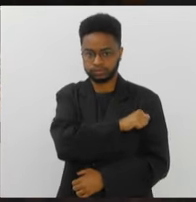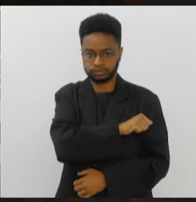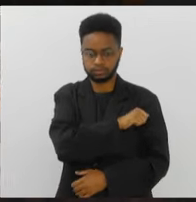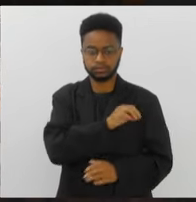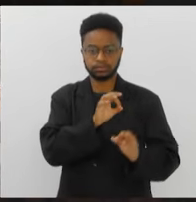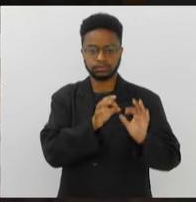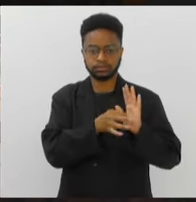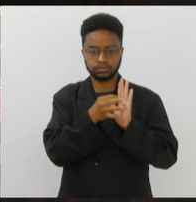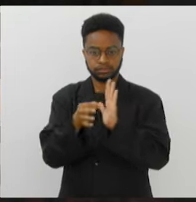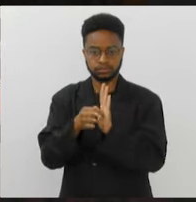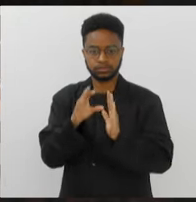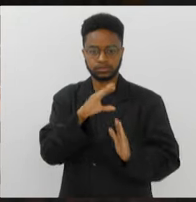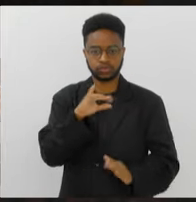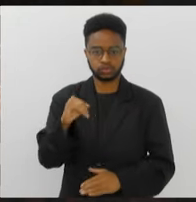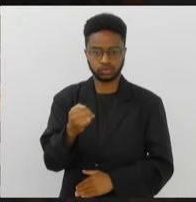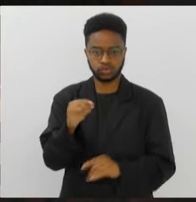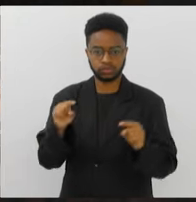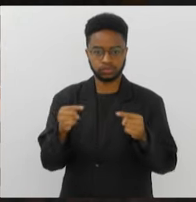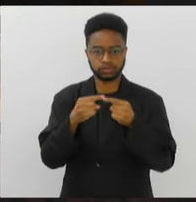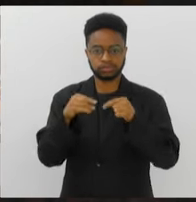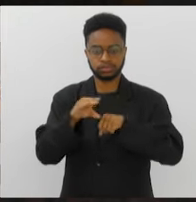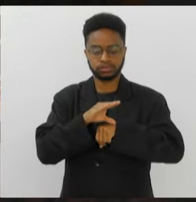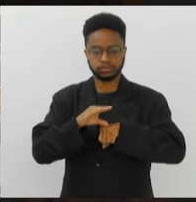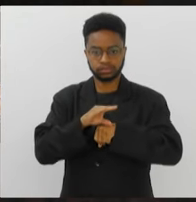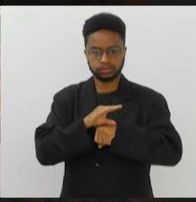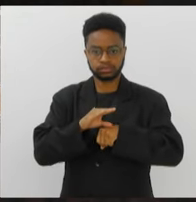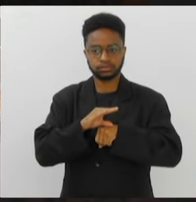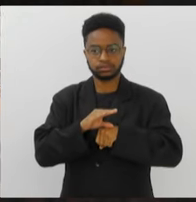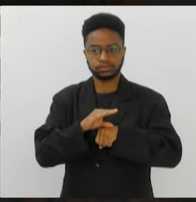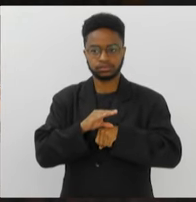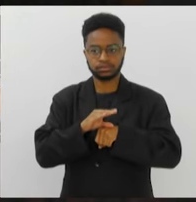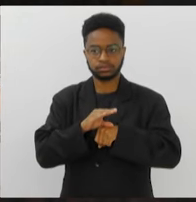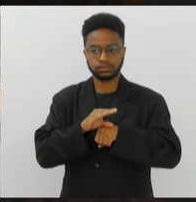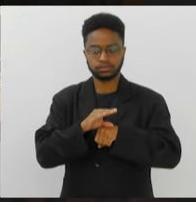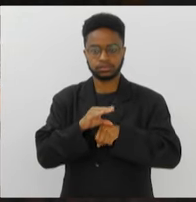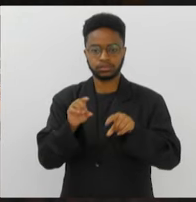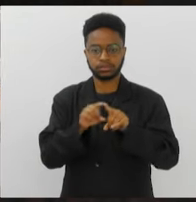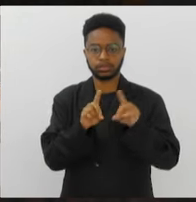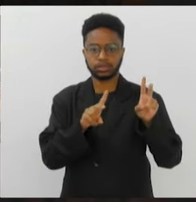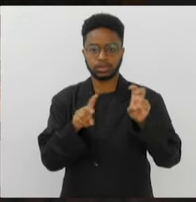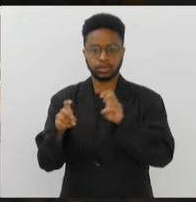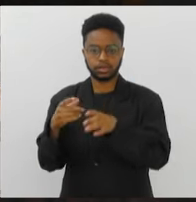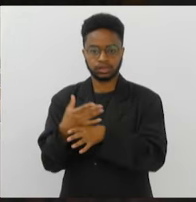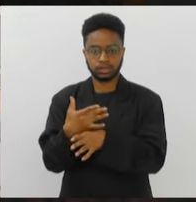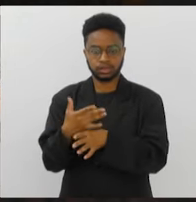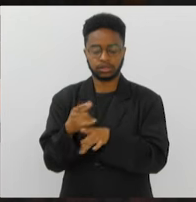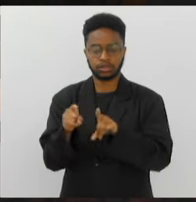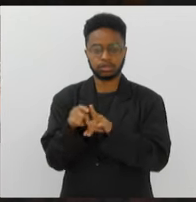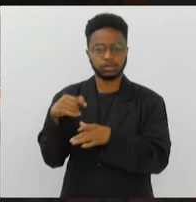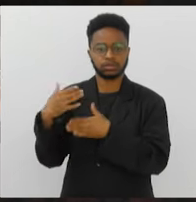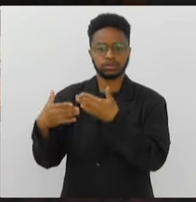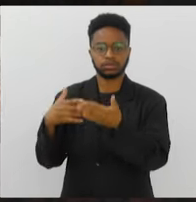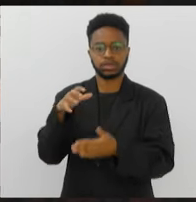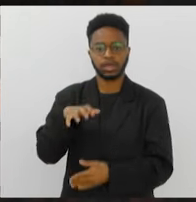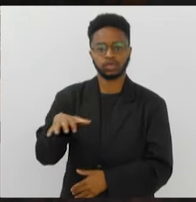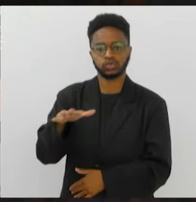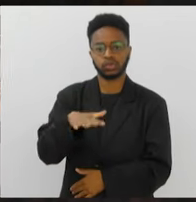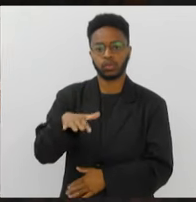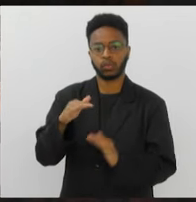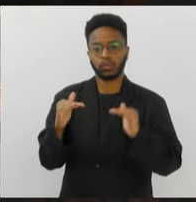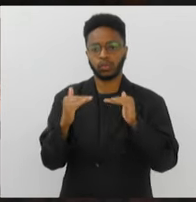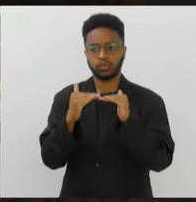comissões Constituição e Justiça pela constitucionalidade e de Assuntos Municipais de Desenvolvimento Regional